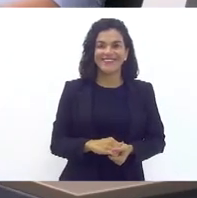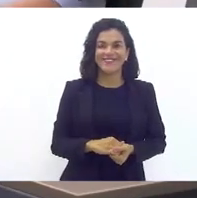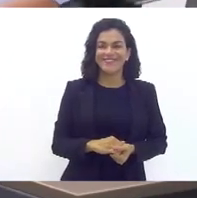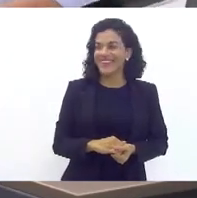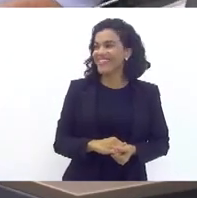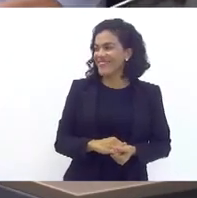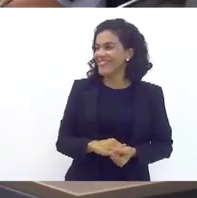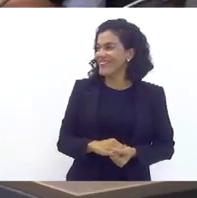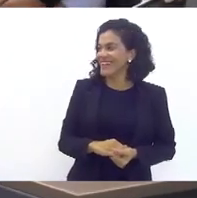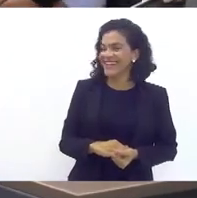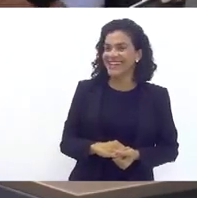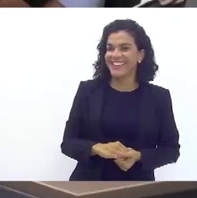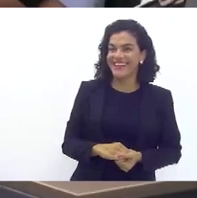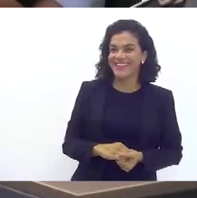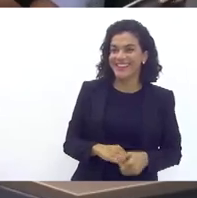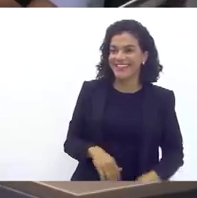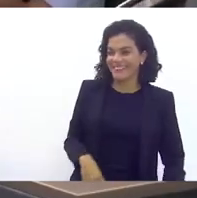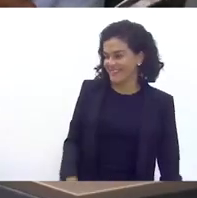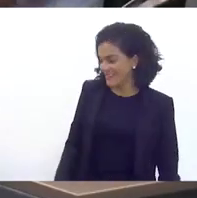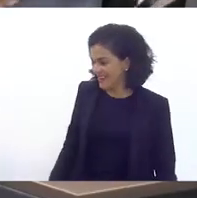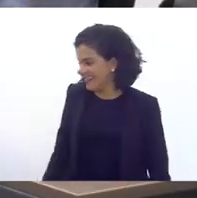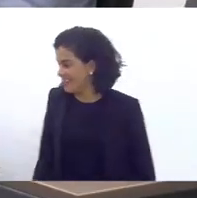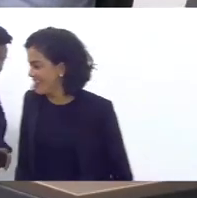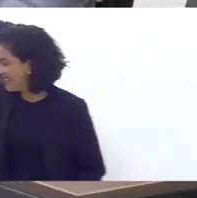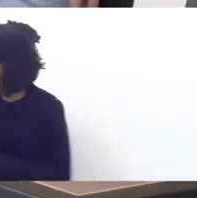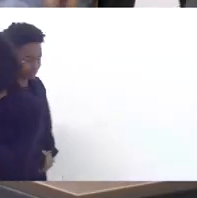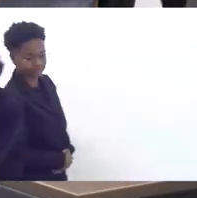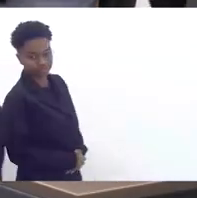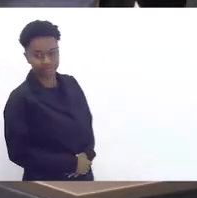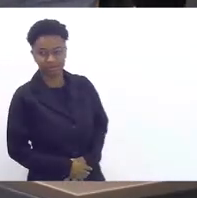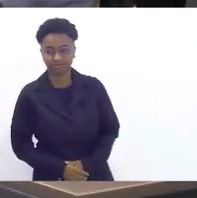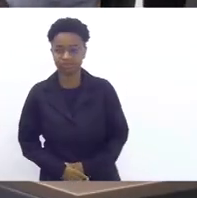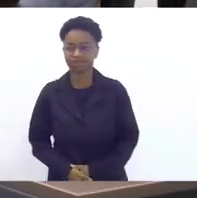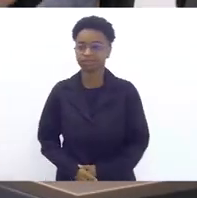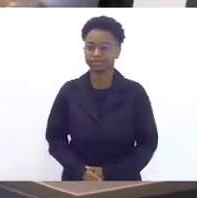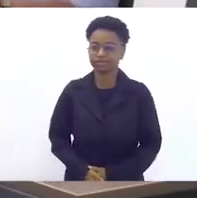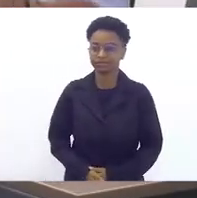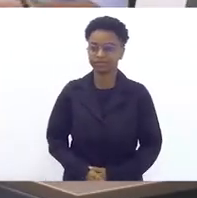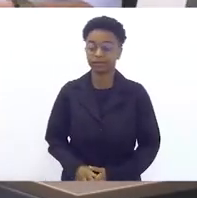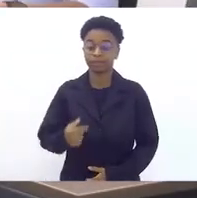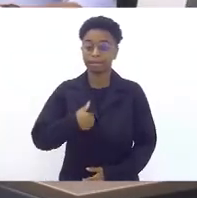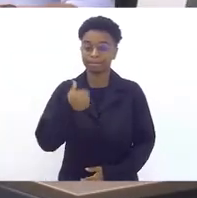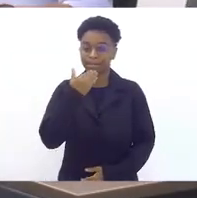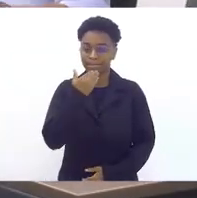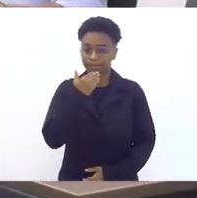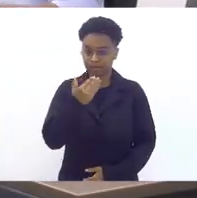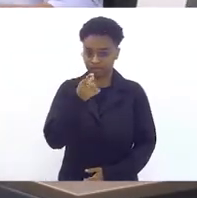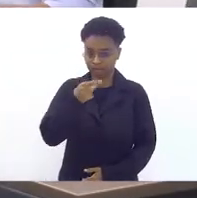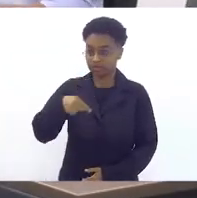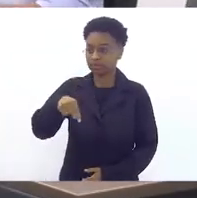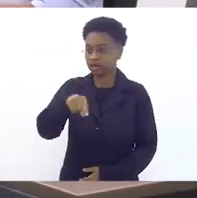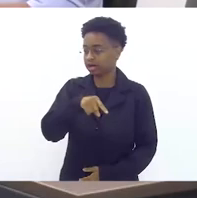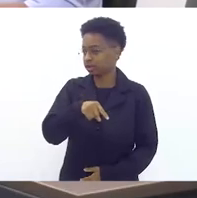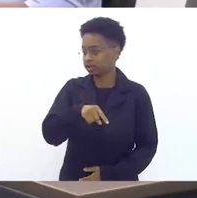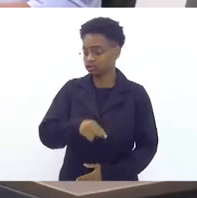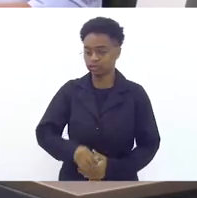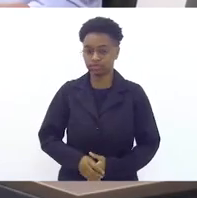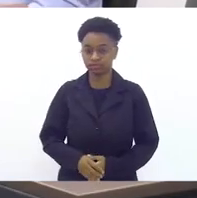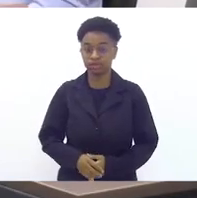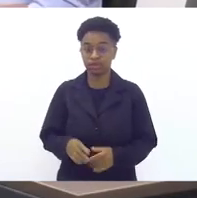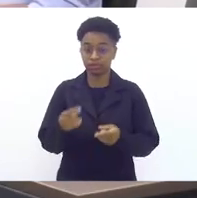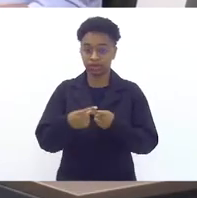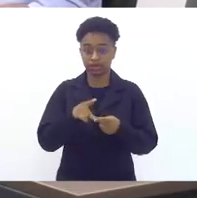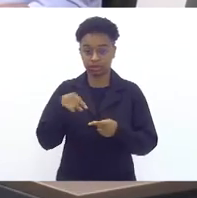Tem que gravar. Vem aqui, por favor, querido. Só vou pedir para você 3 minutos, que eu vou passar para a secretaria